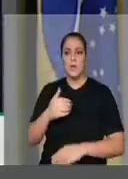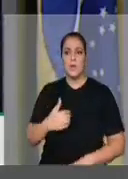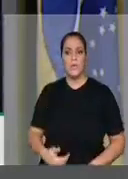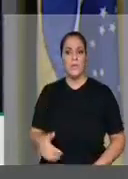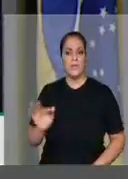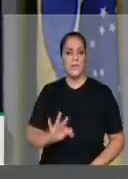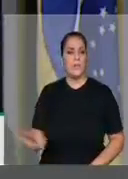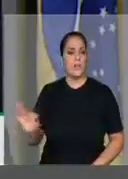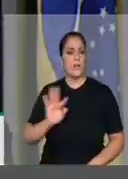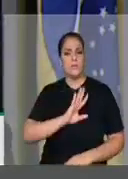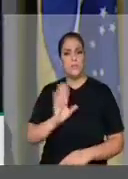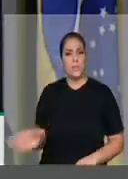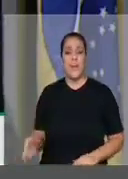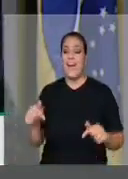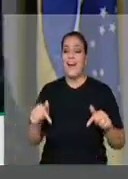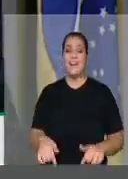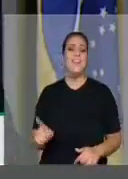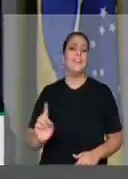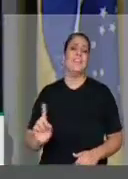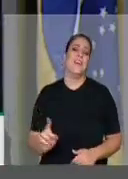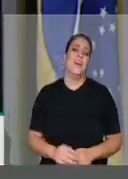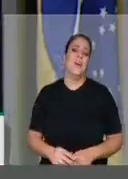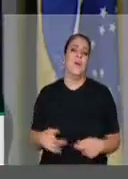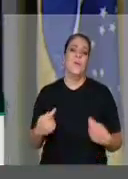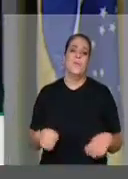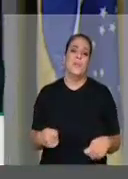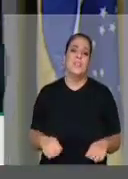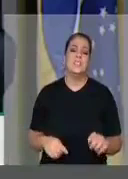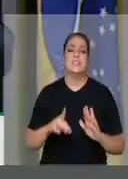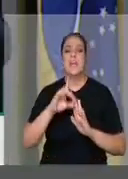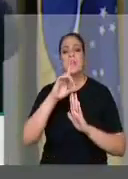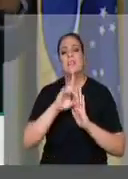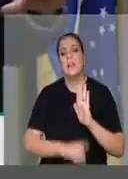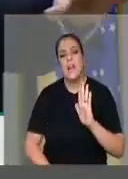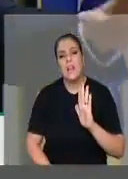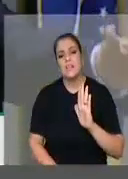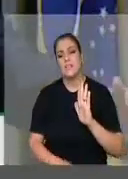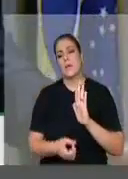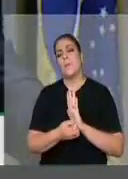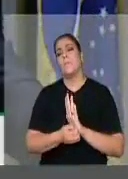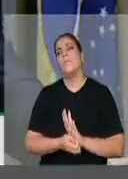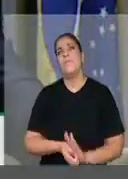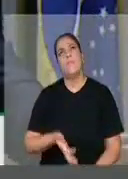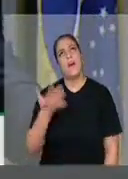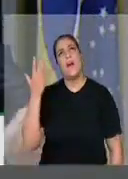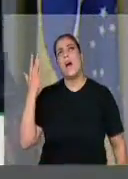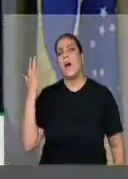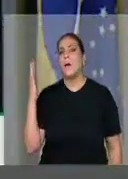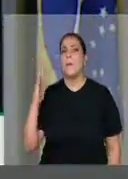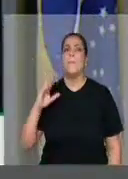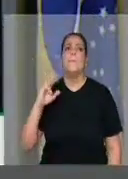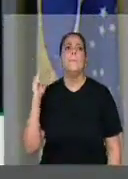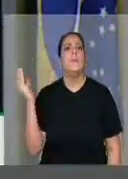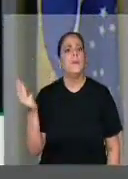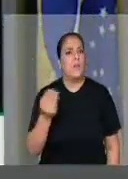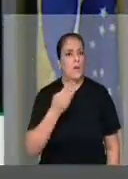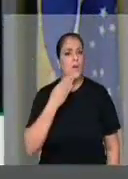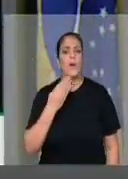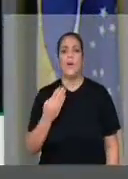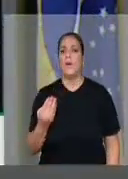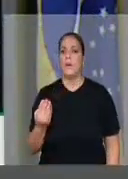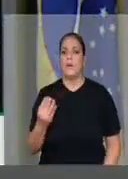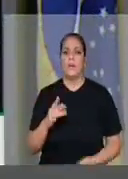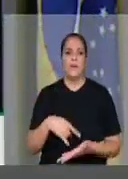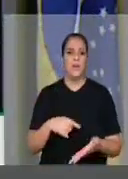governo federal. Aqui não, ele é declaratório. Bilhões de atos declaratórios todo dia. Só no